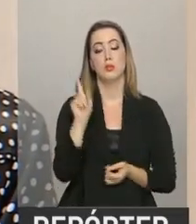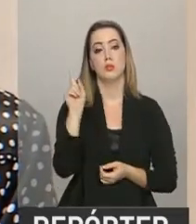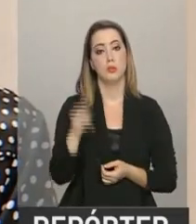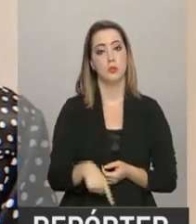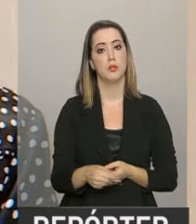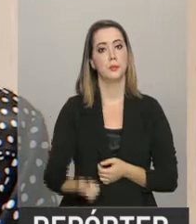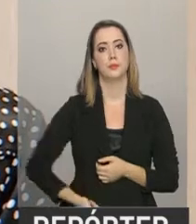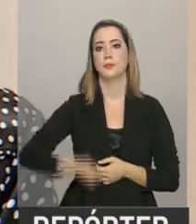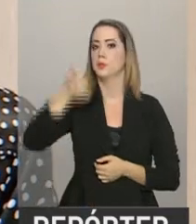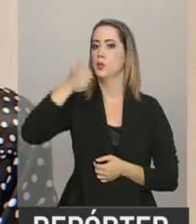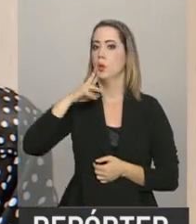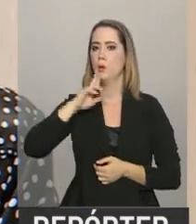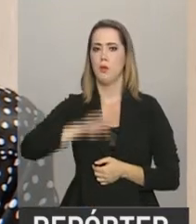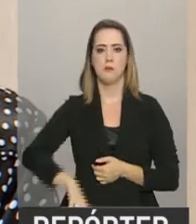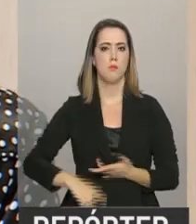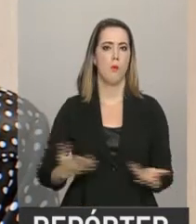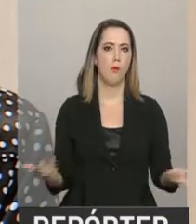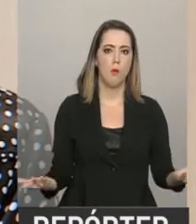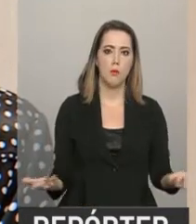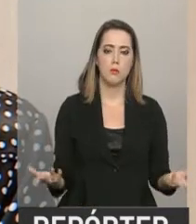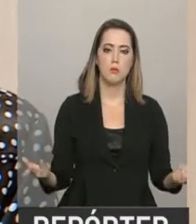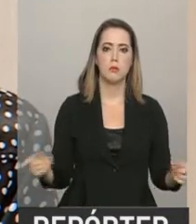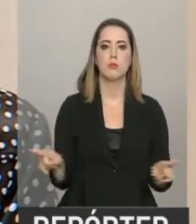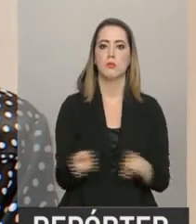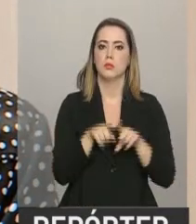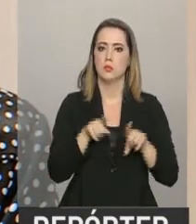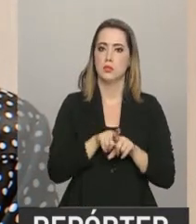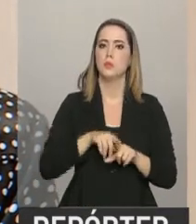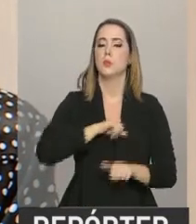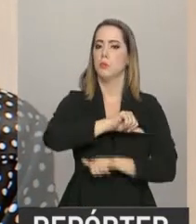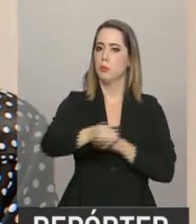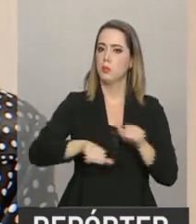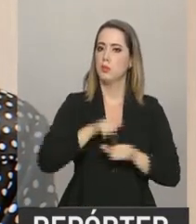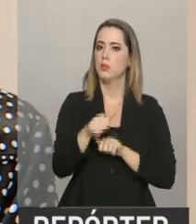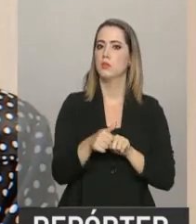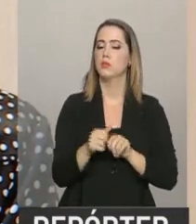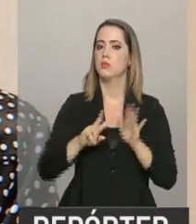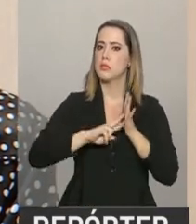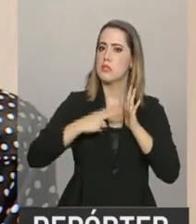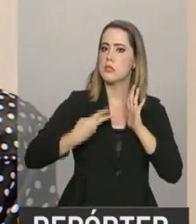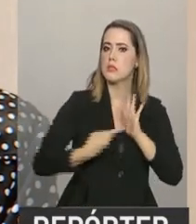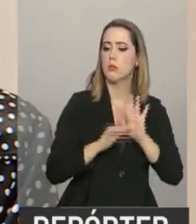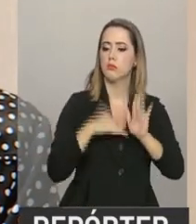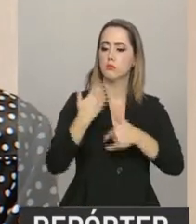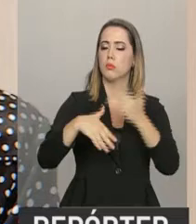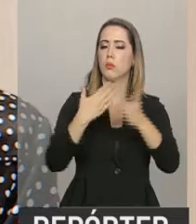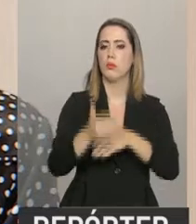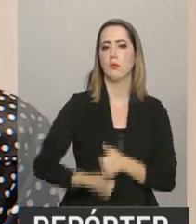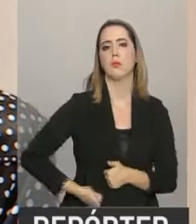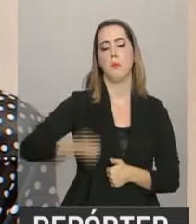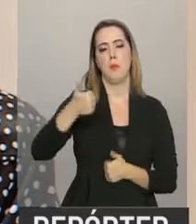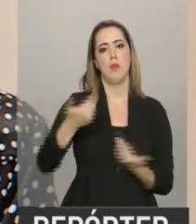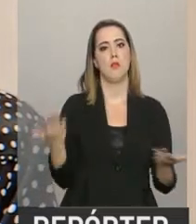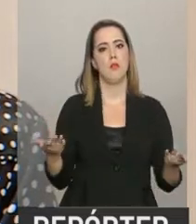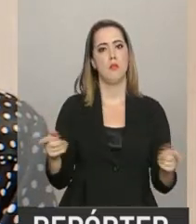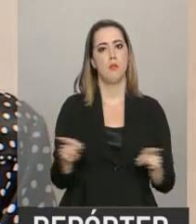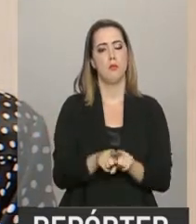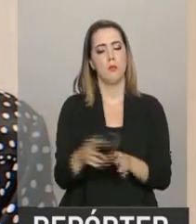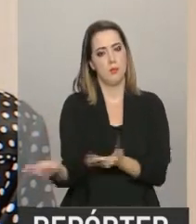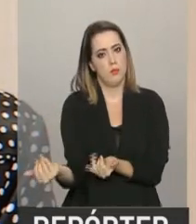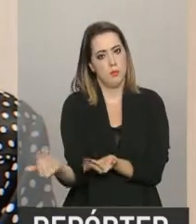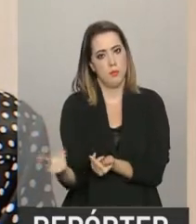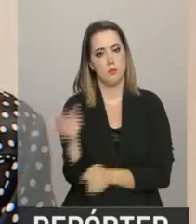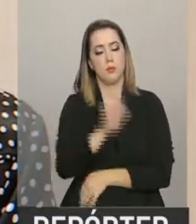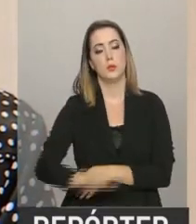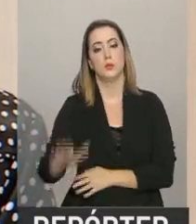melhor qualificado e que possa ser traduzido por avanços em termos de qualidade para o jovem e